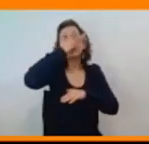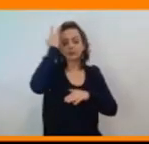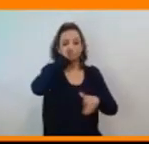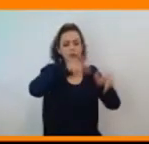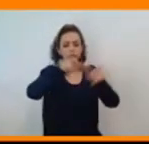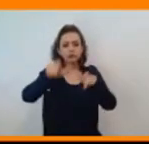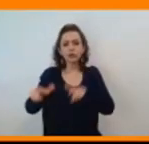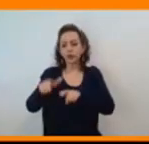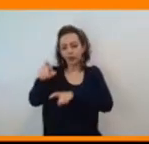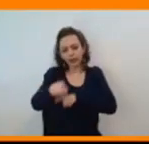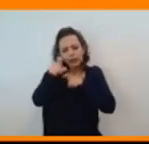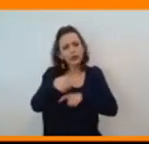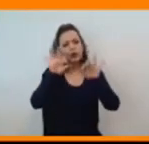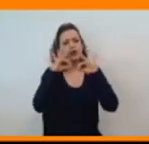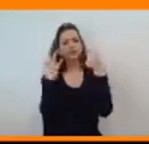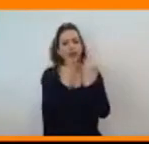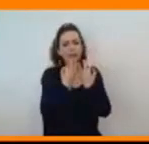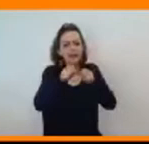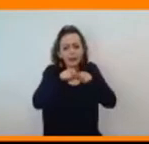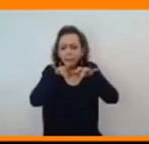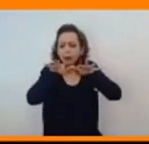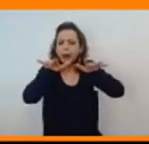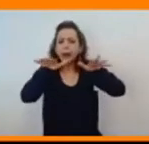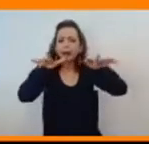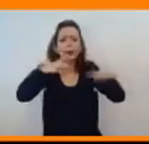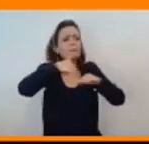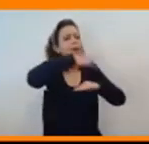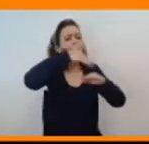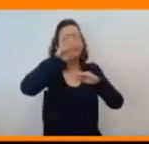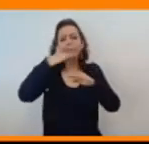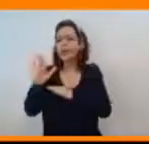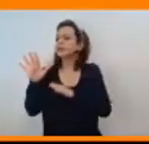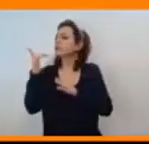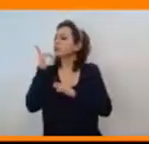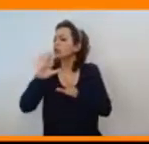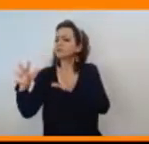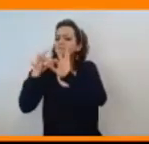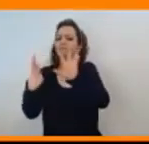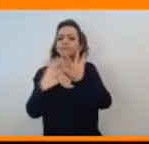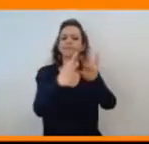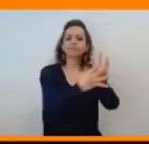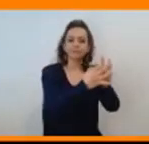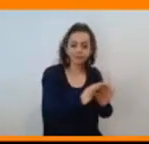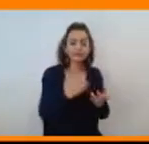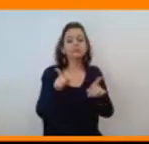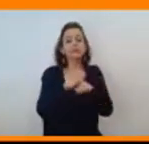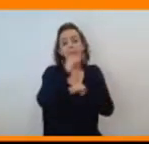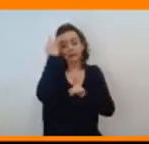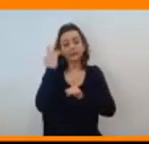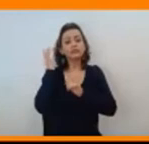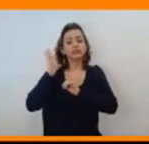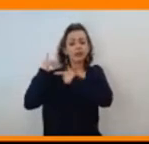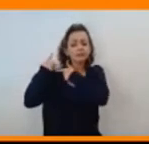e também comunidades tradicionais e há muitos anos produzem no país a com foco exatamente início